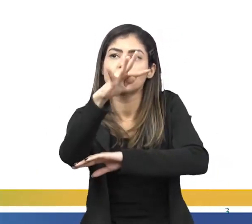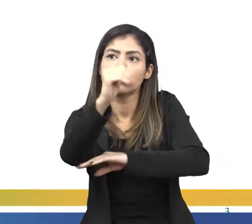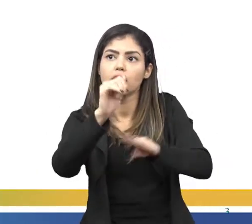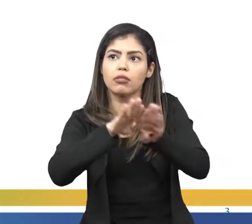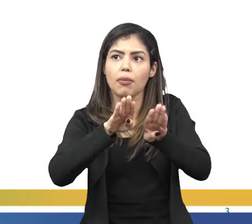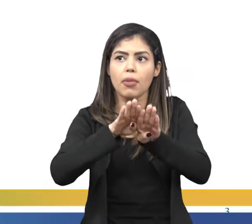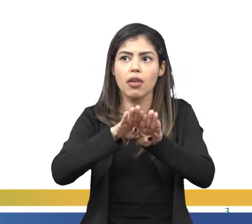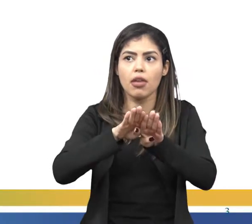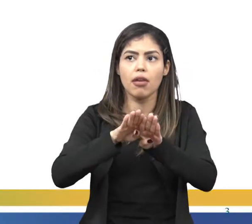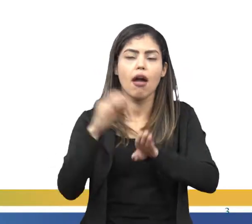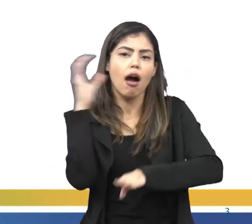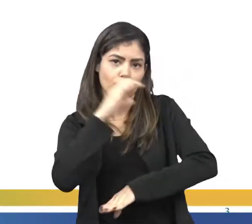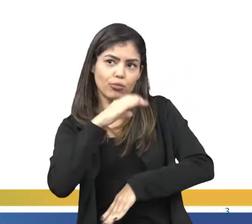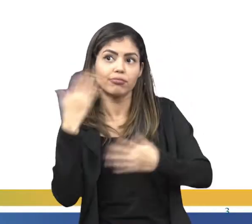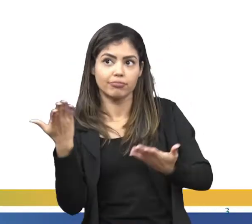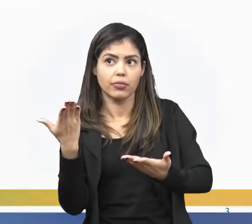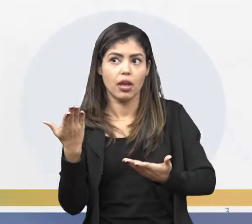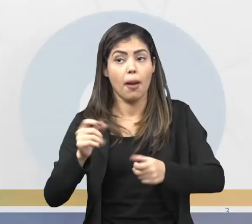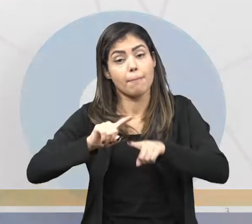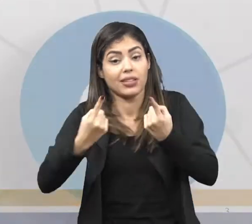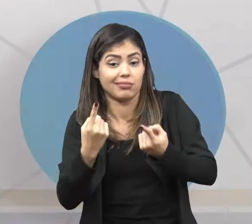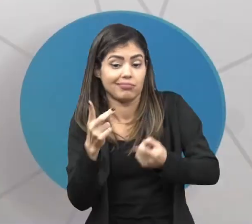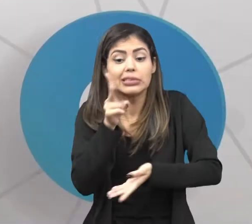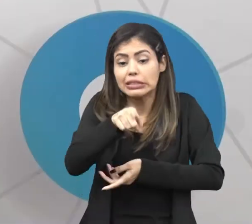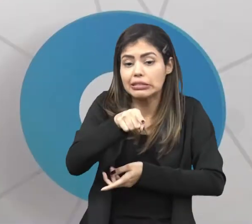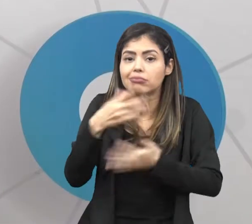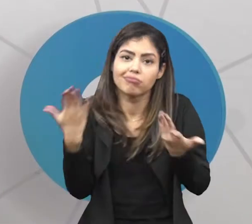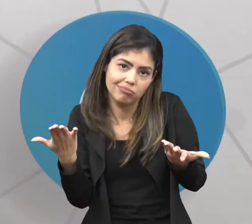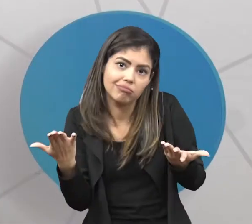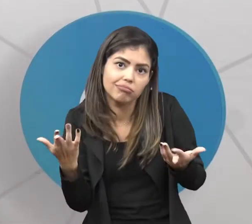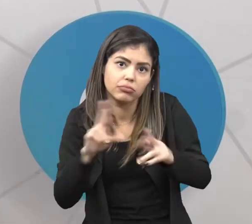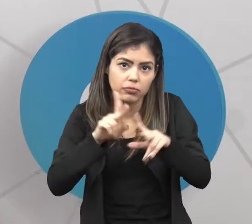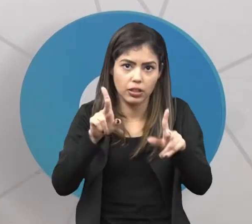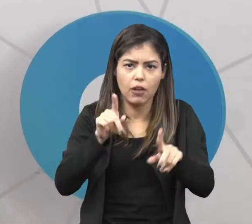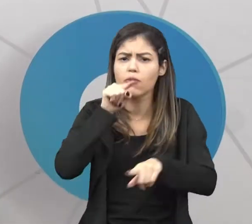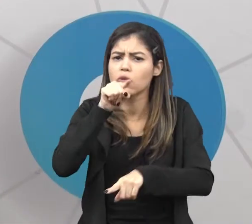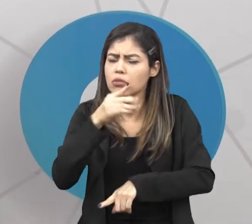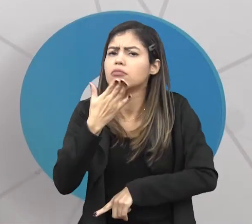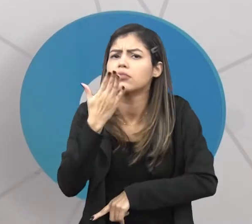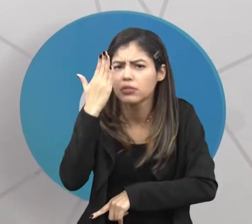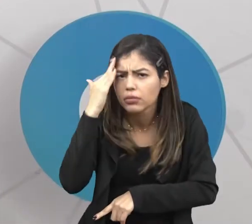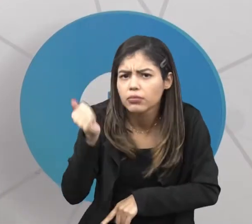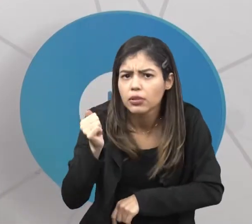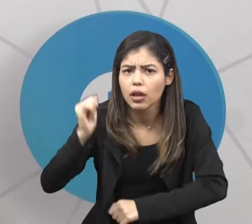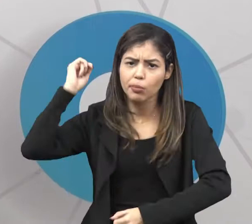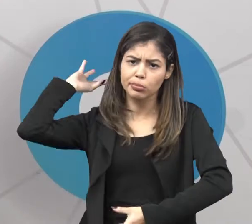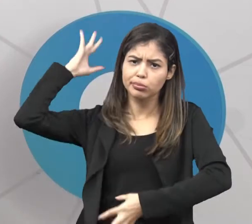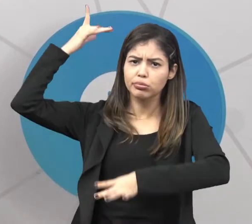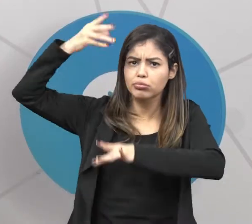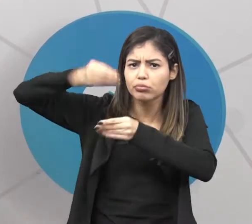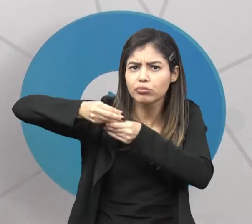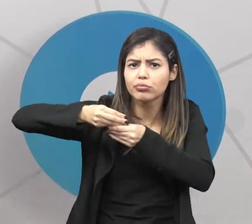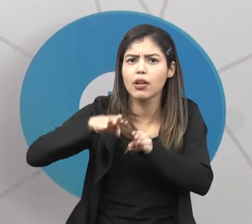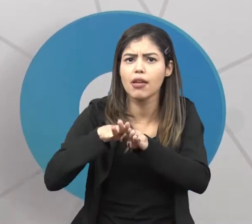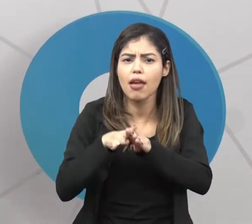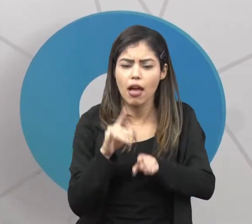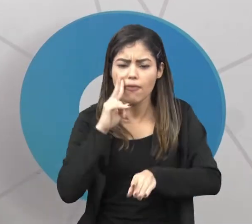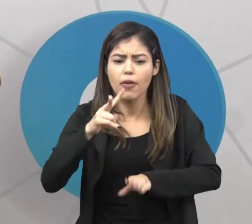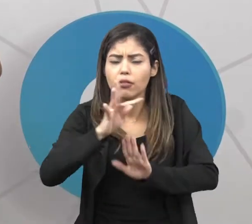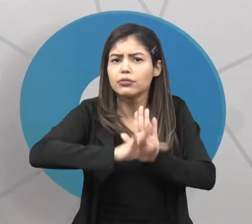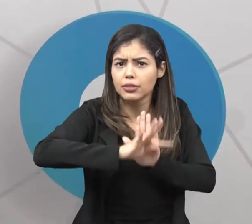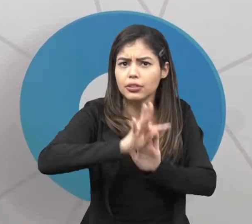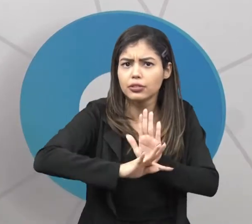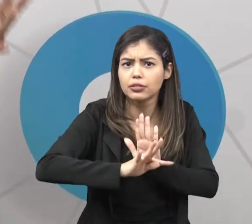nem sempre foi assim. Vocês sabiam que antigamente a crônica era um texto utilizado para fazer registro